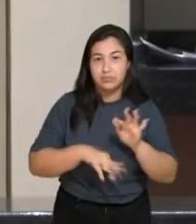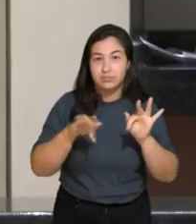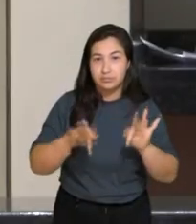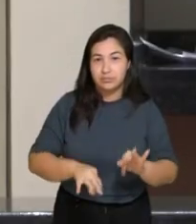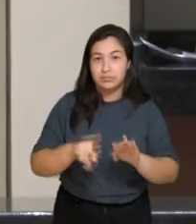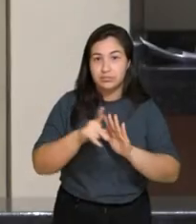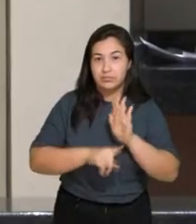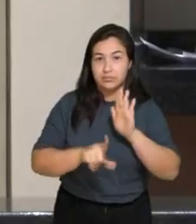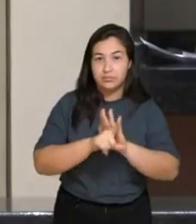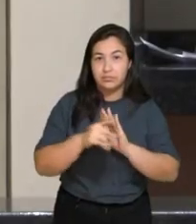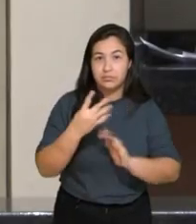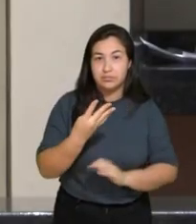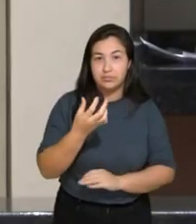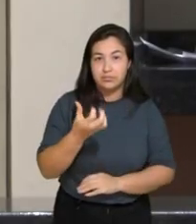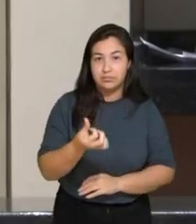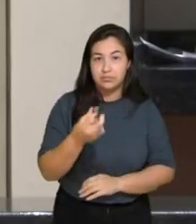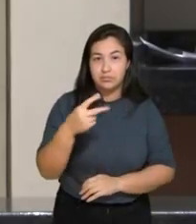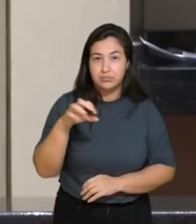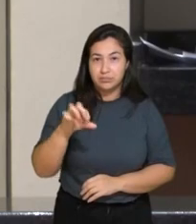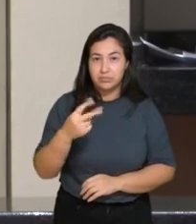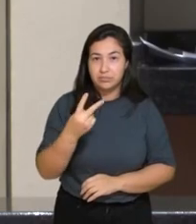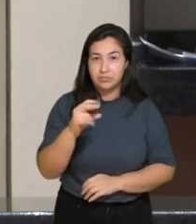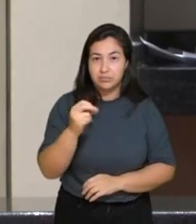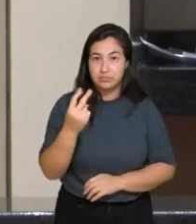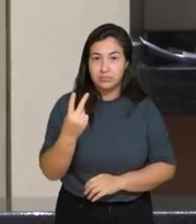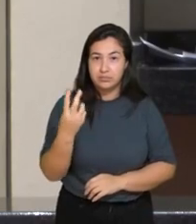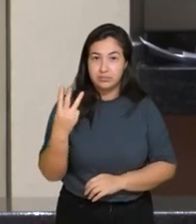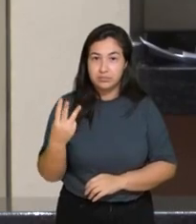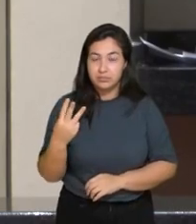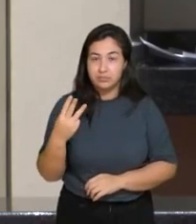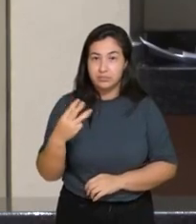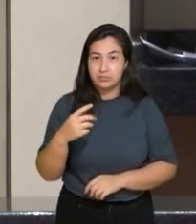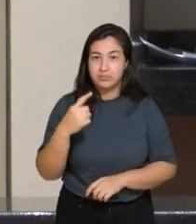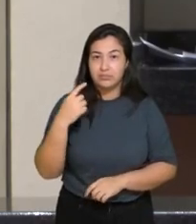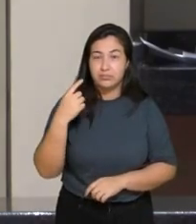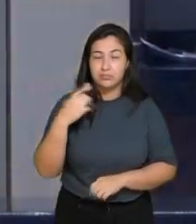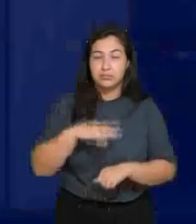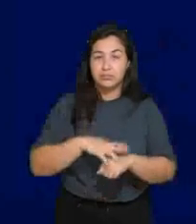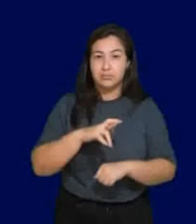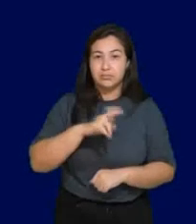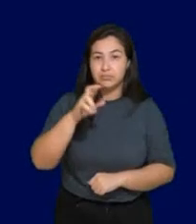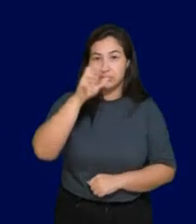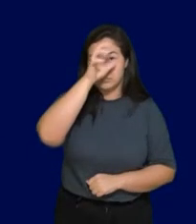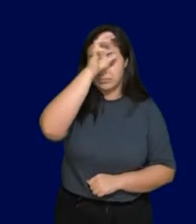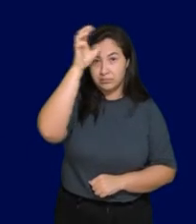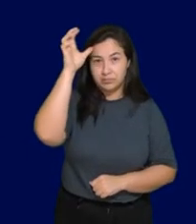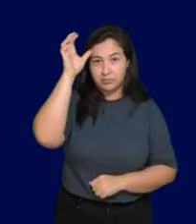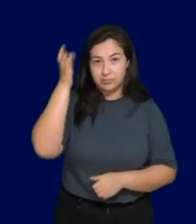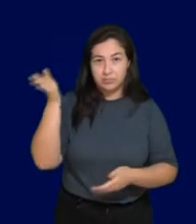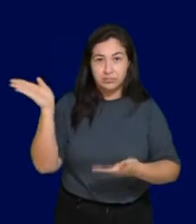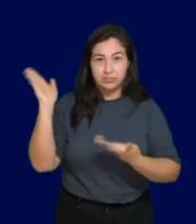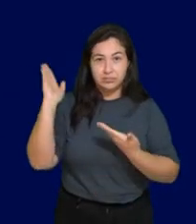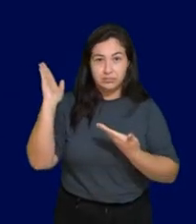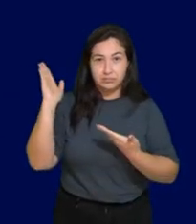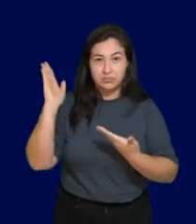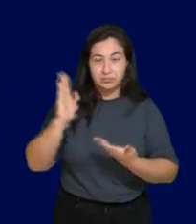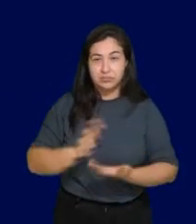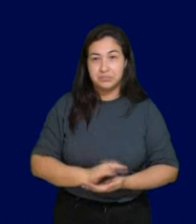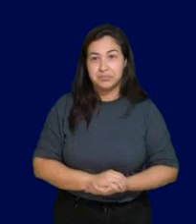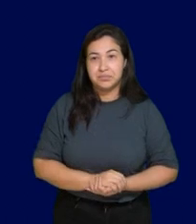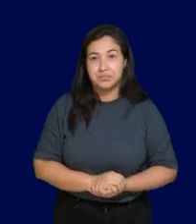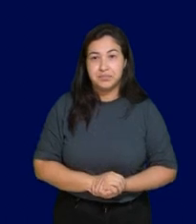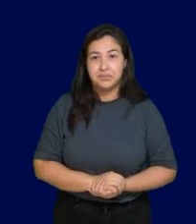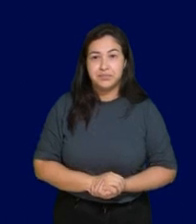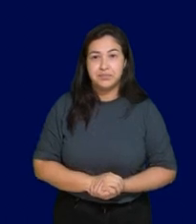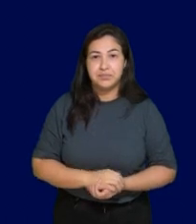lei 469/2023, autor deputado Camilo Martins, declara de utilidade pública a Associação dos Amigos de Angelina e altera o